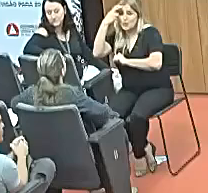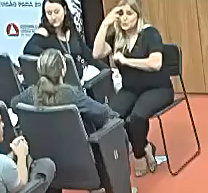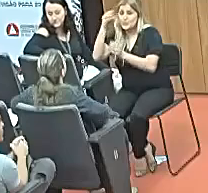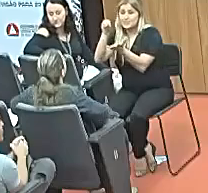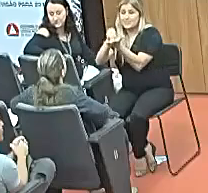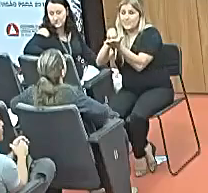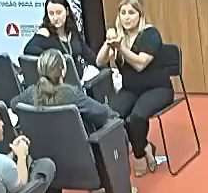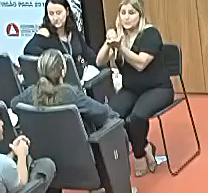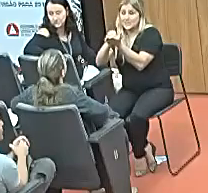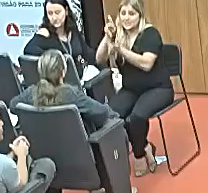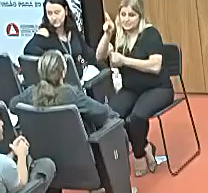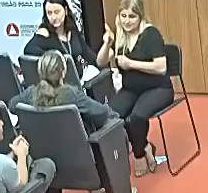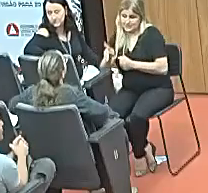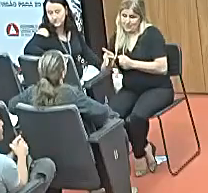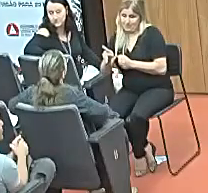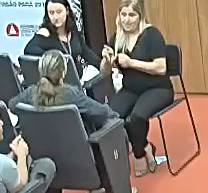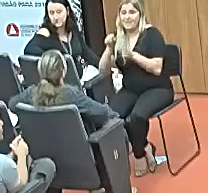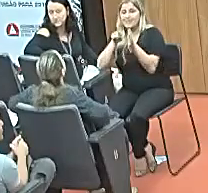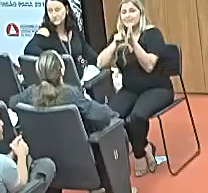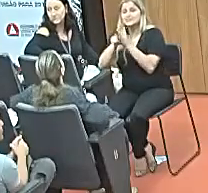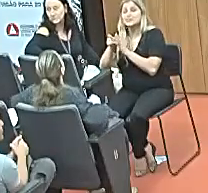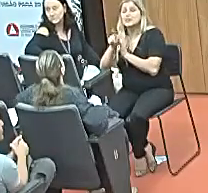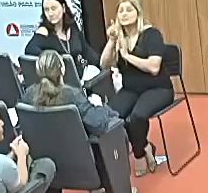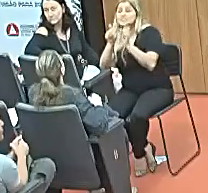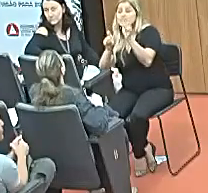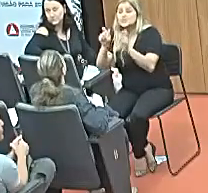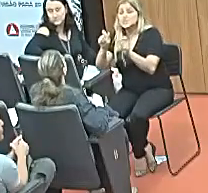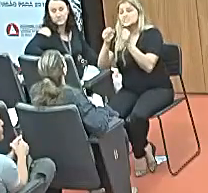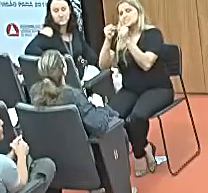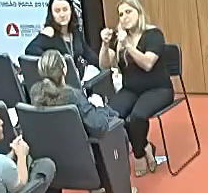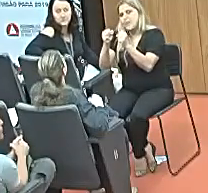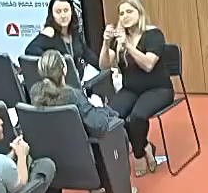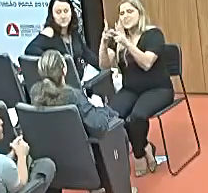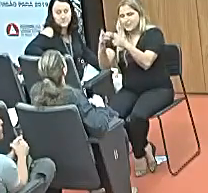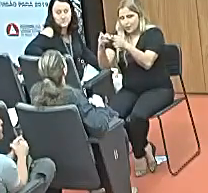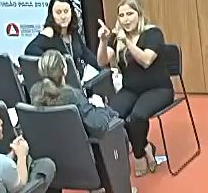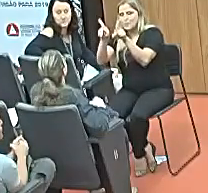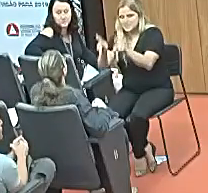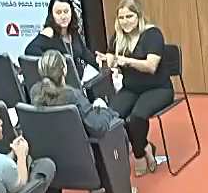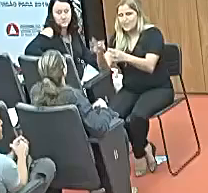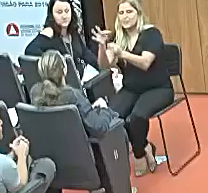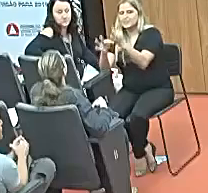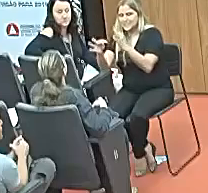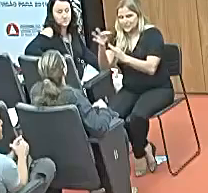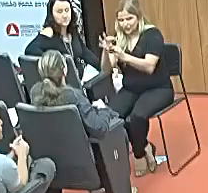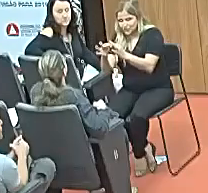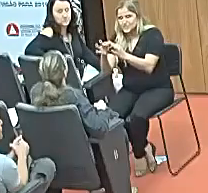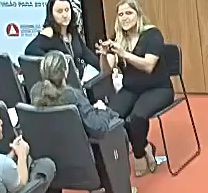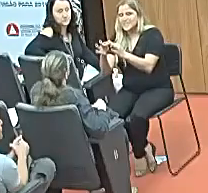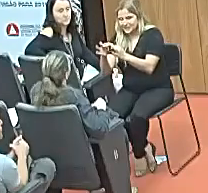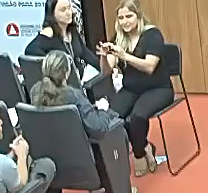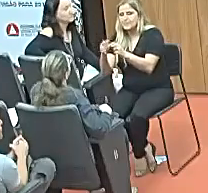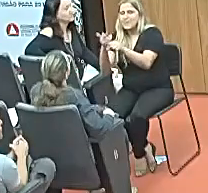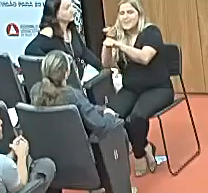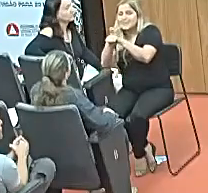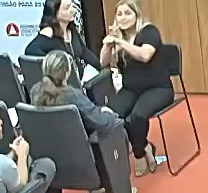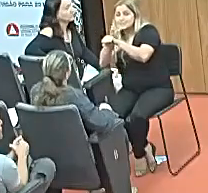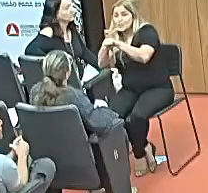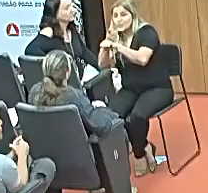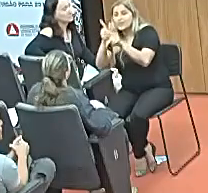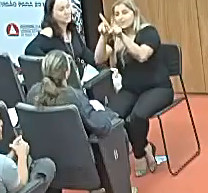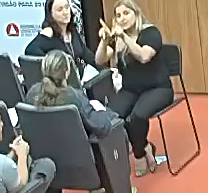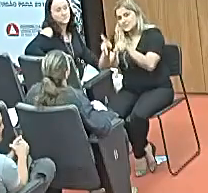assembléia é uma instituição que tem com o técnico também muito dedicado que nos auxilie tom parabéns já você a equipe da